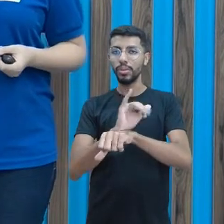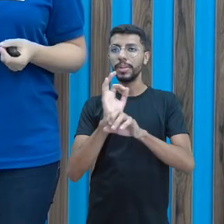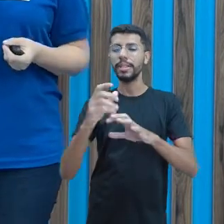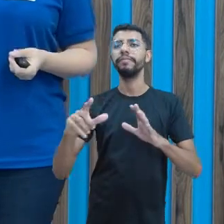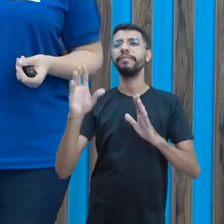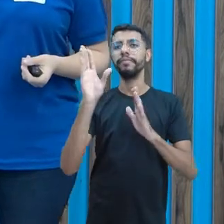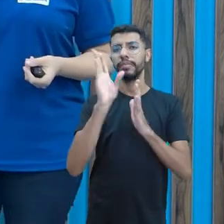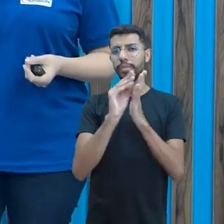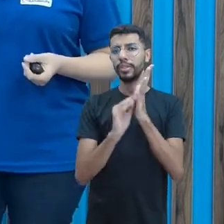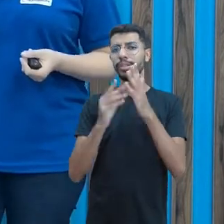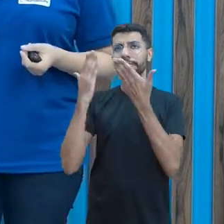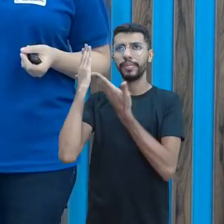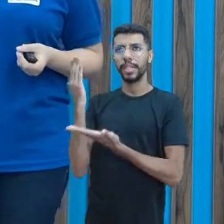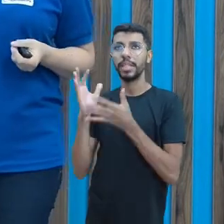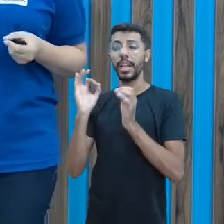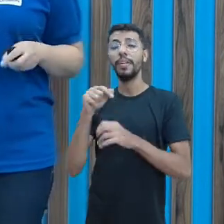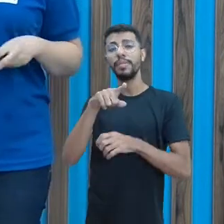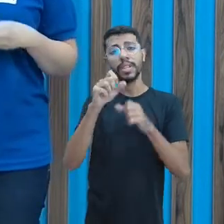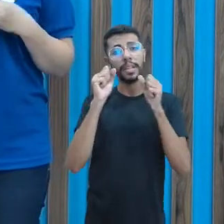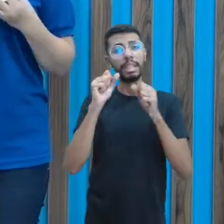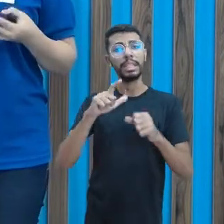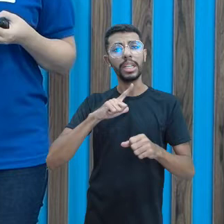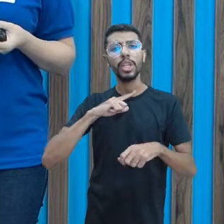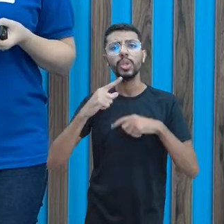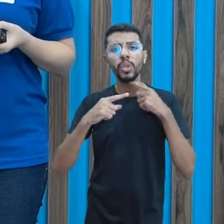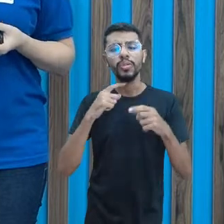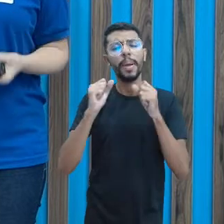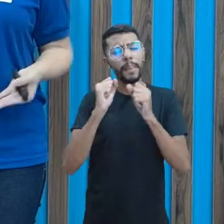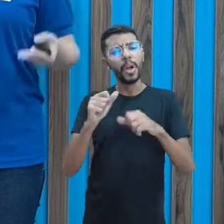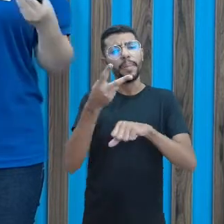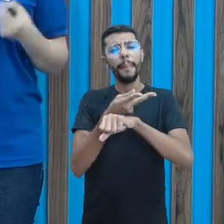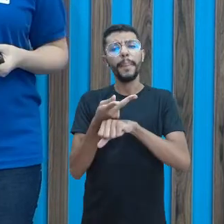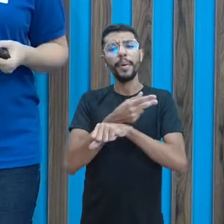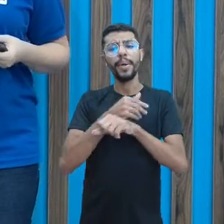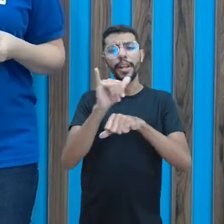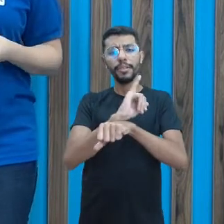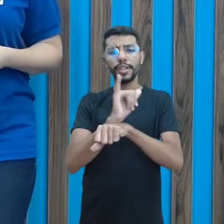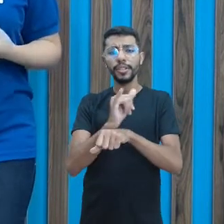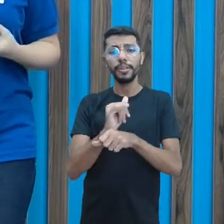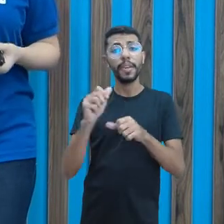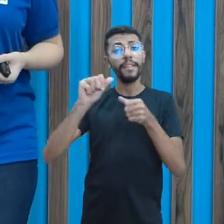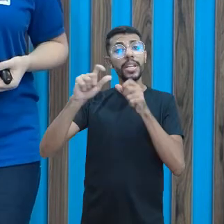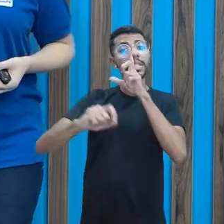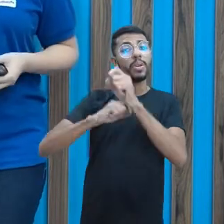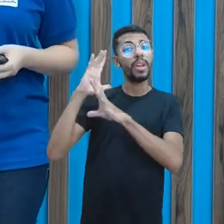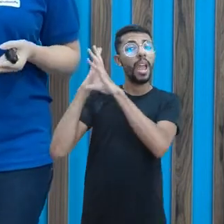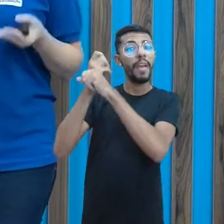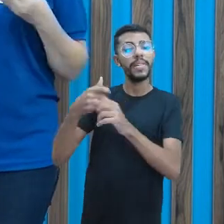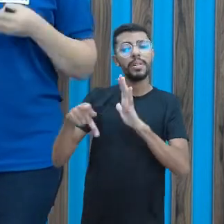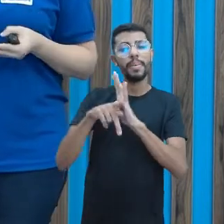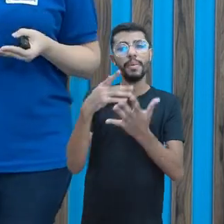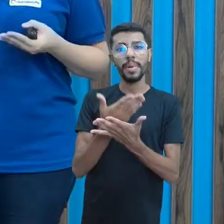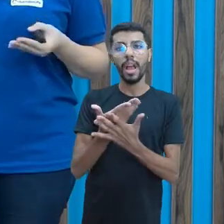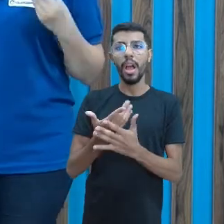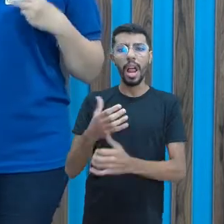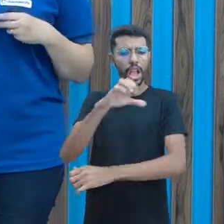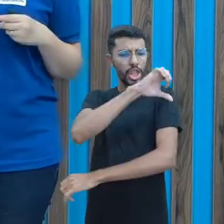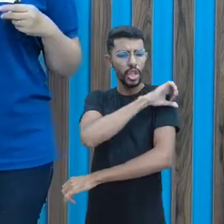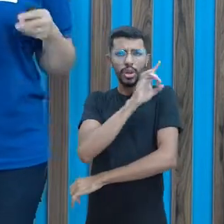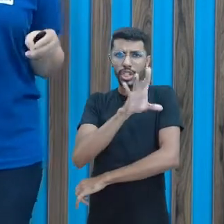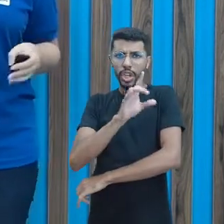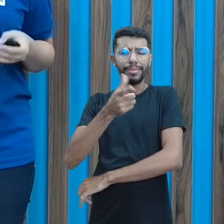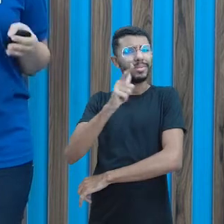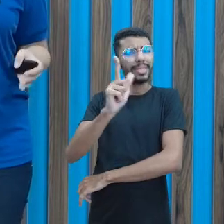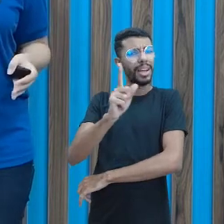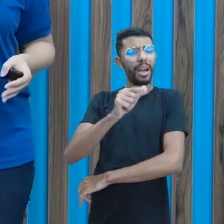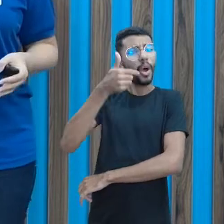isso, você pode dar uma olhadinha lá no YouTube e aí verificar as aulas como revisão, tá? Não só no 9º ano, em outras turmas eu também já